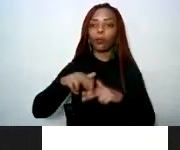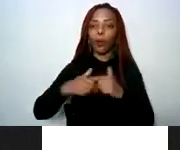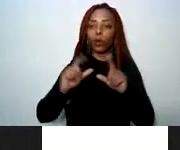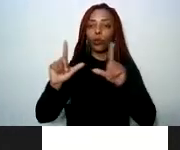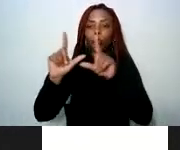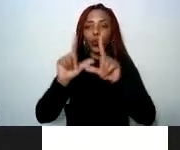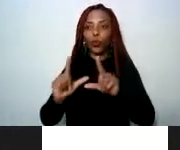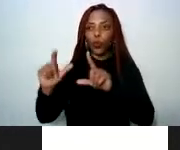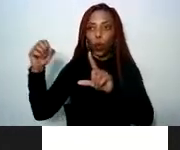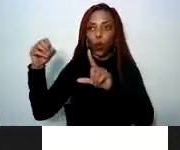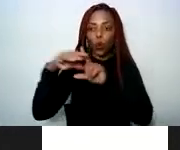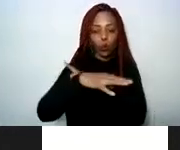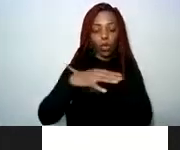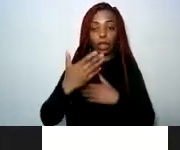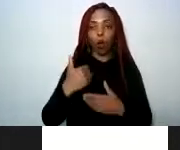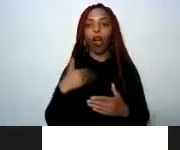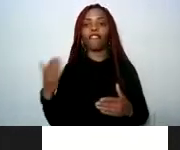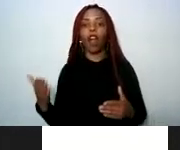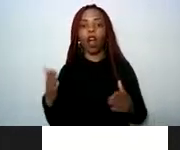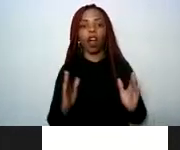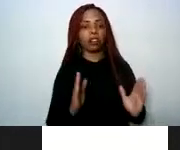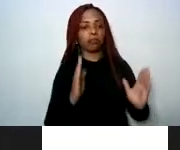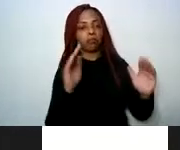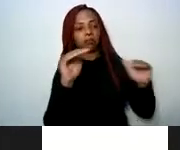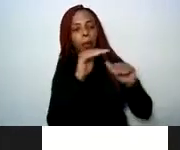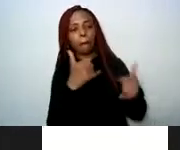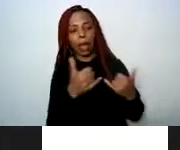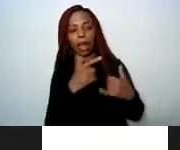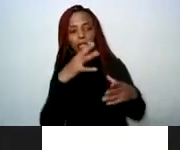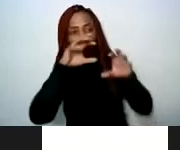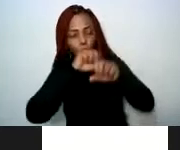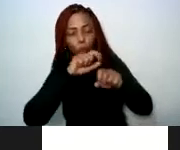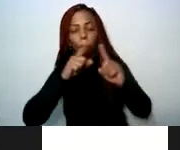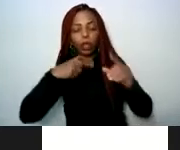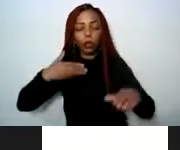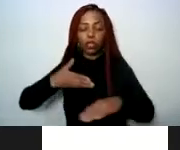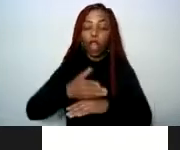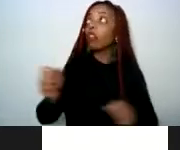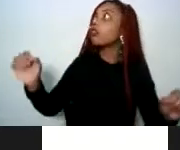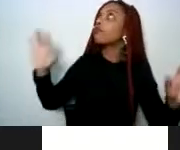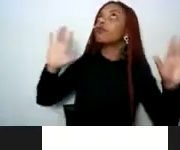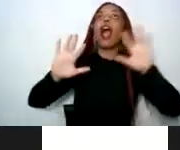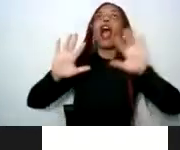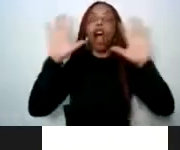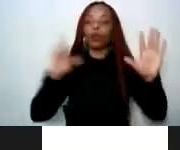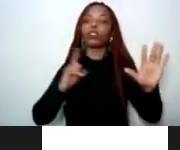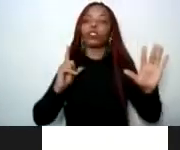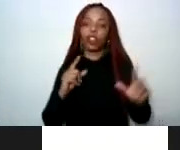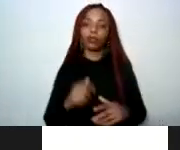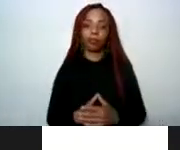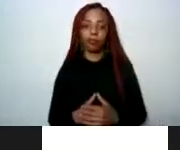olhando de fora parece que não é tão iluminado mas você entra e é um ambiente super iluminado mesmo e esses